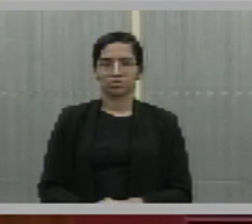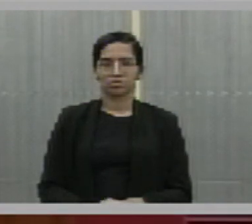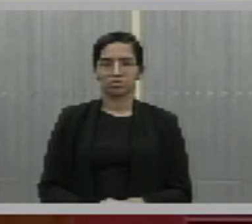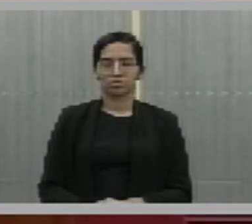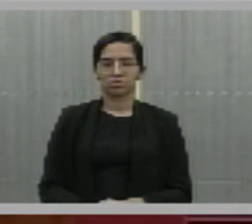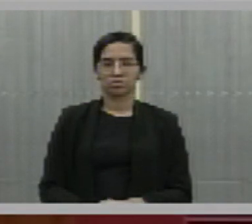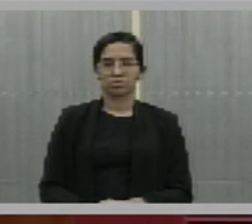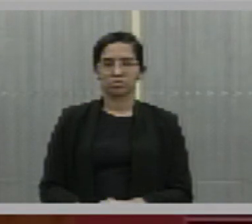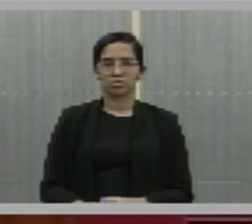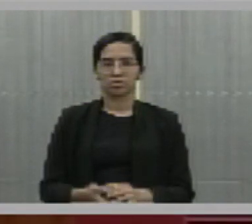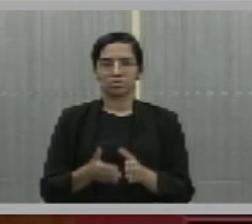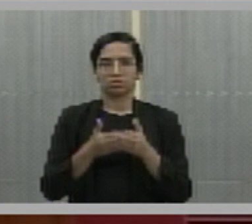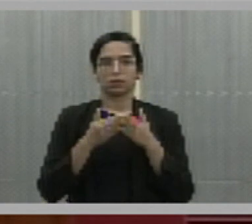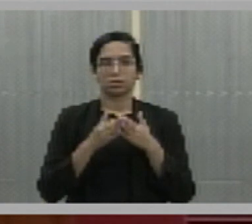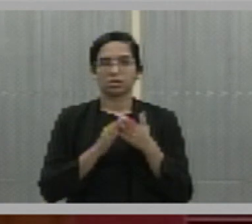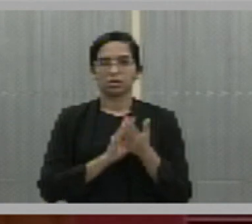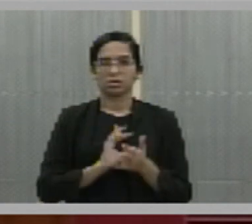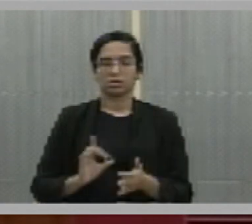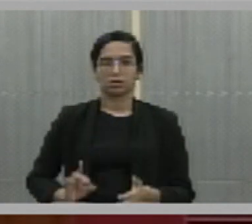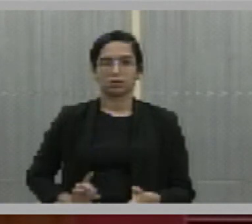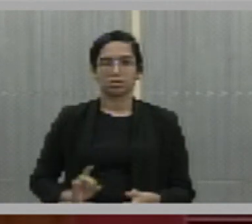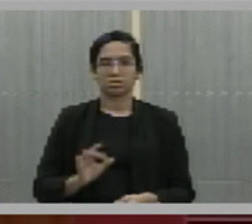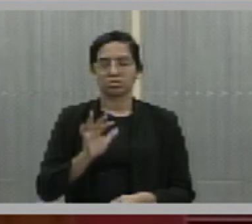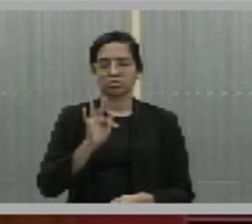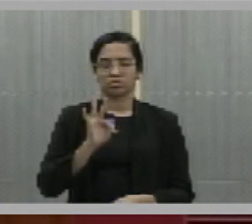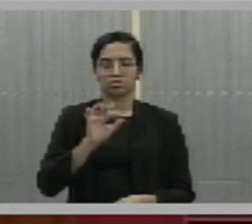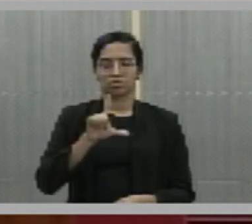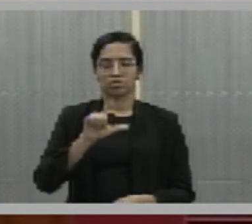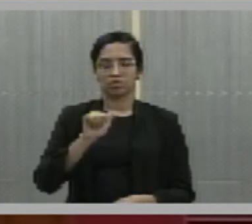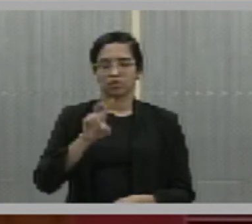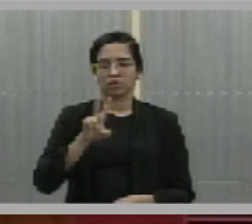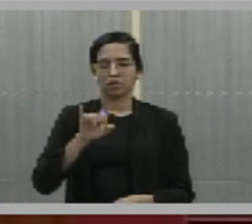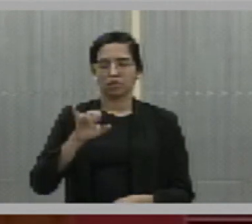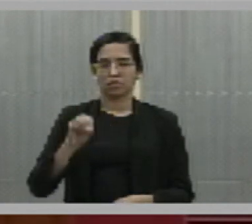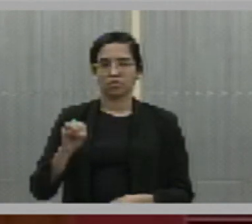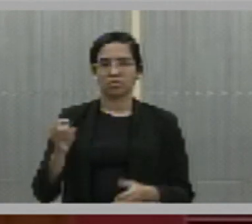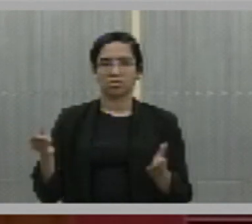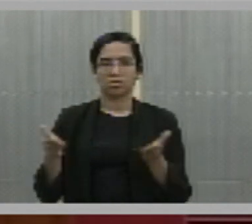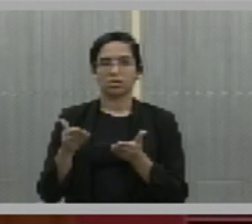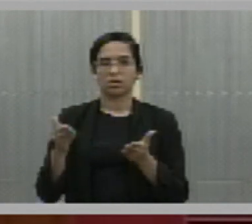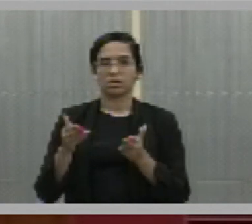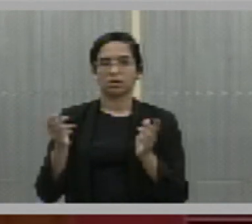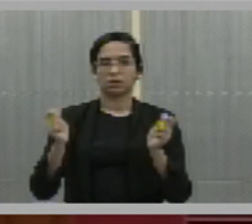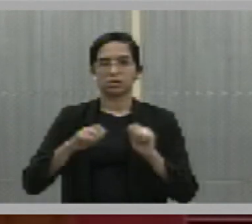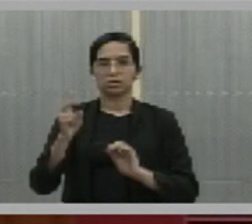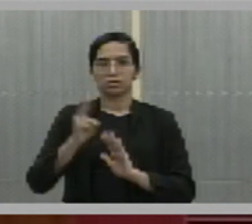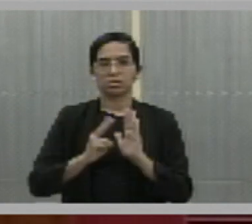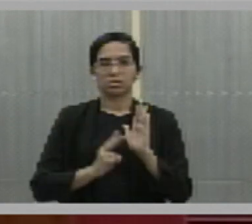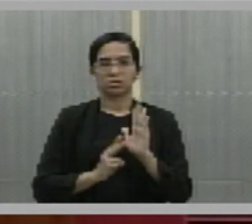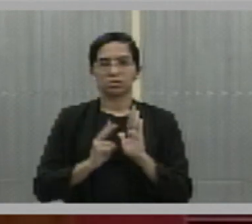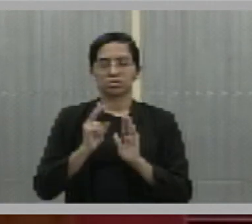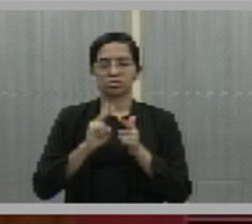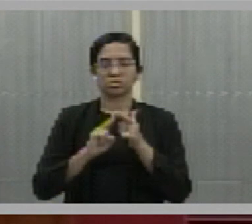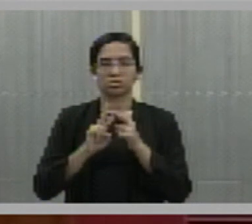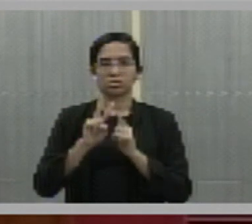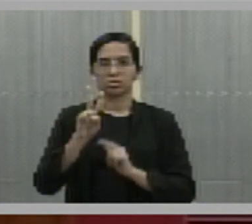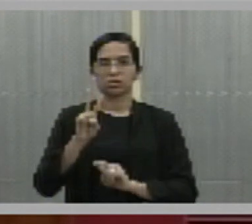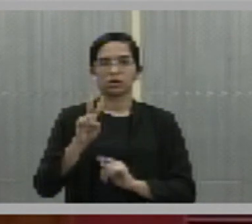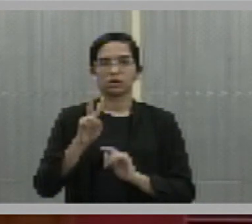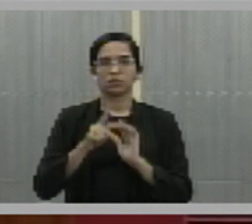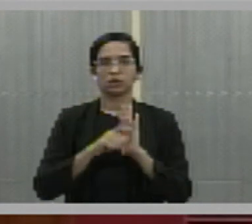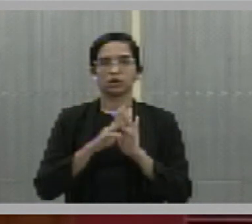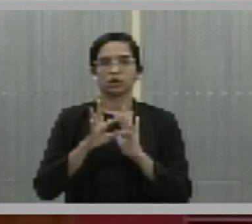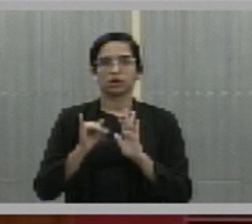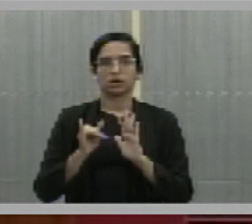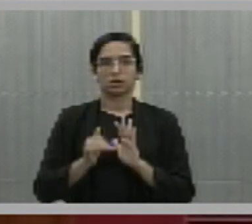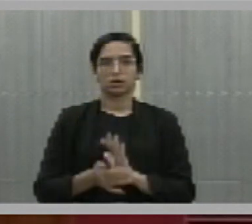Em solicitação ao deputado Flávio Júnior, repasso aqui à secretaria a leitura de dois projetos de lei.